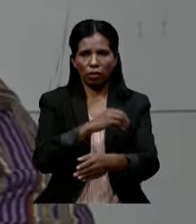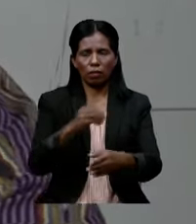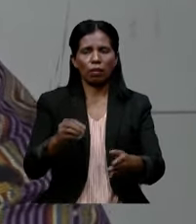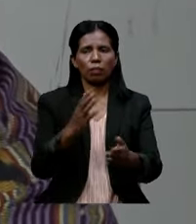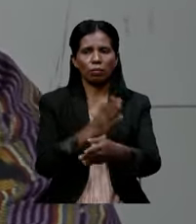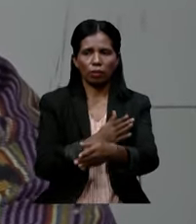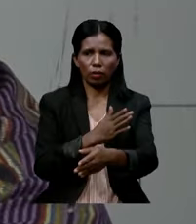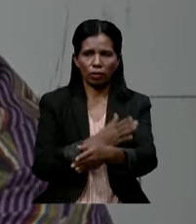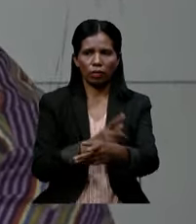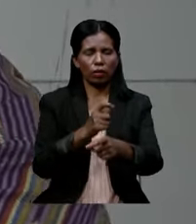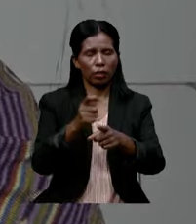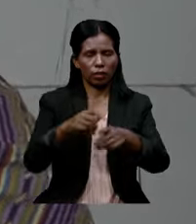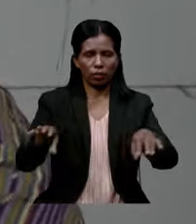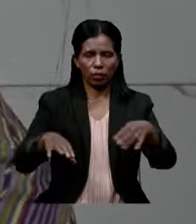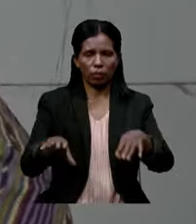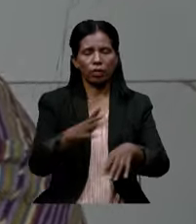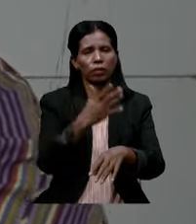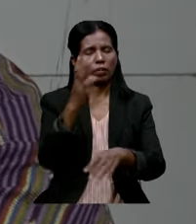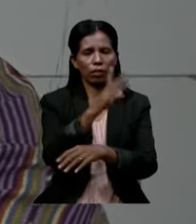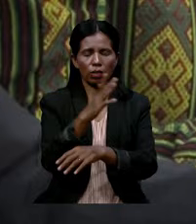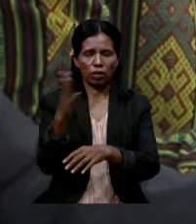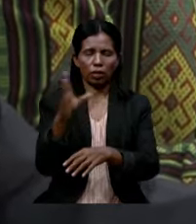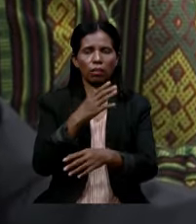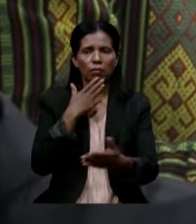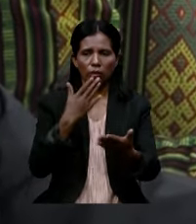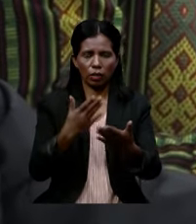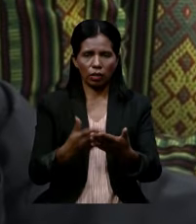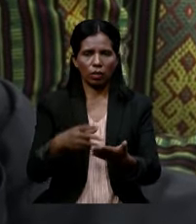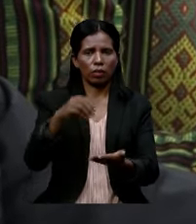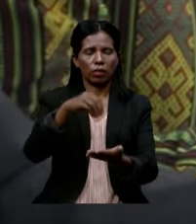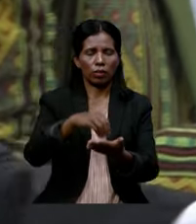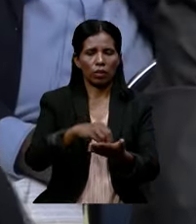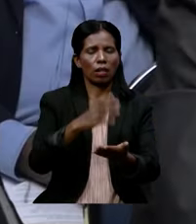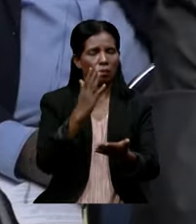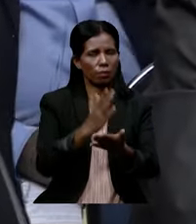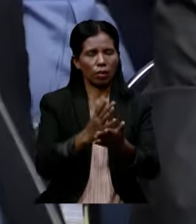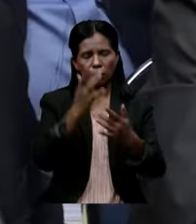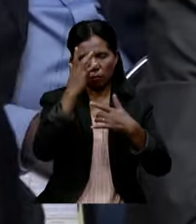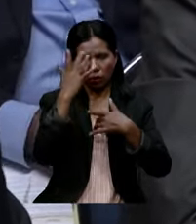promove prática serviço agrícola neve sustentável ho di prevene mora sira neve